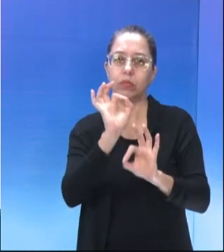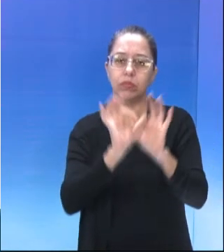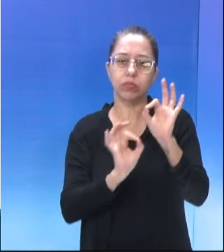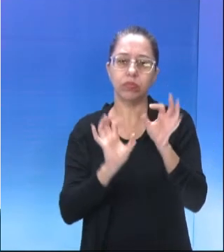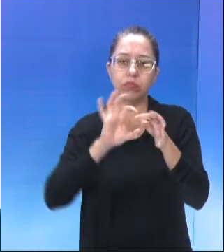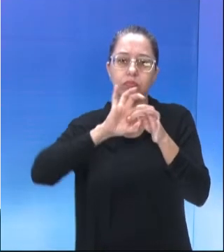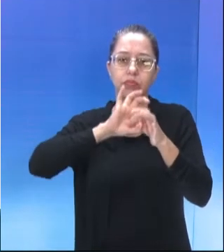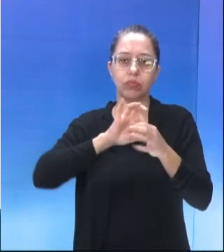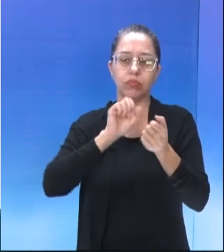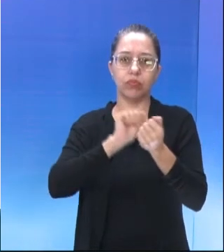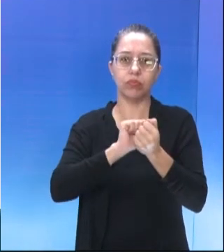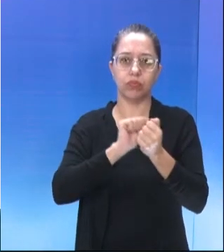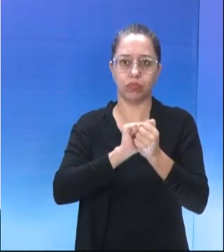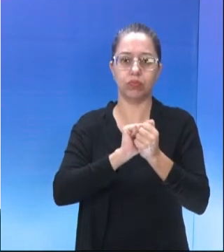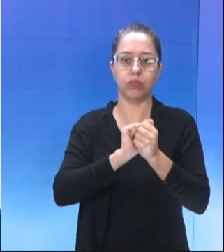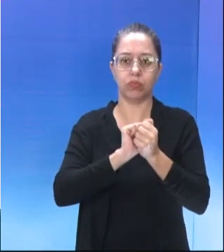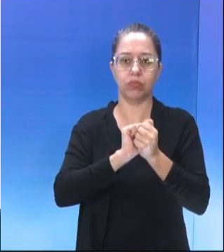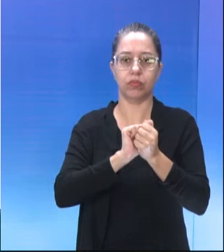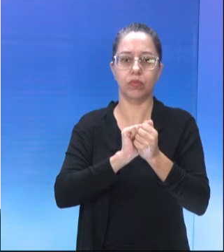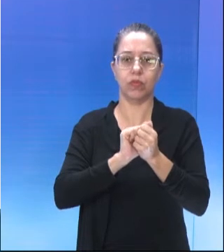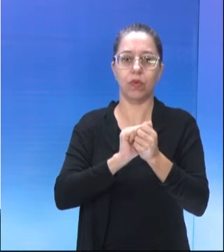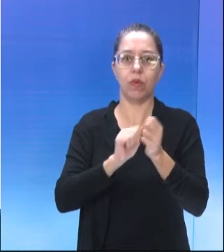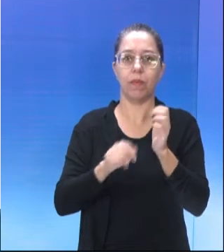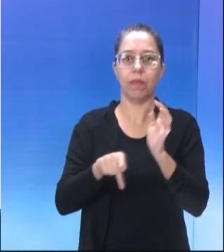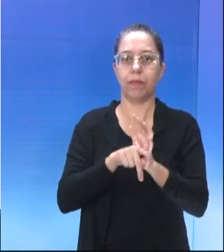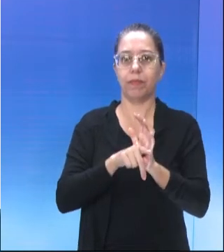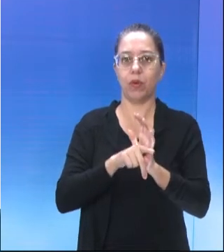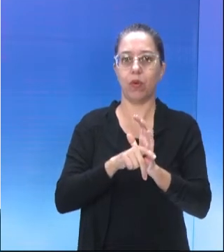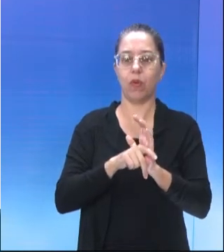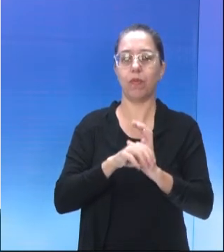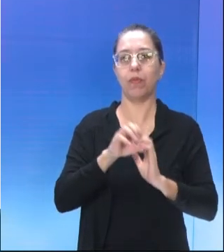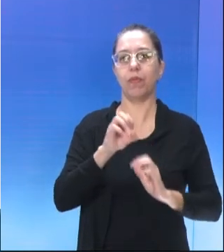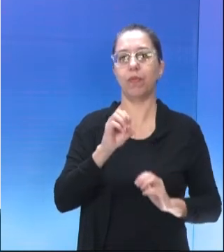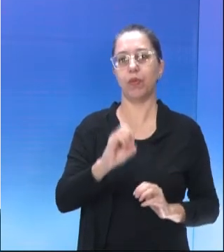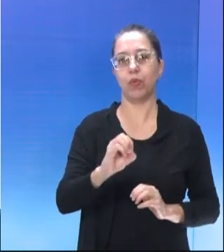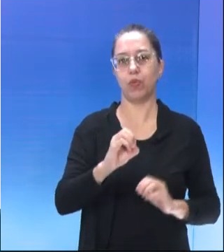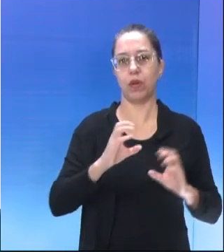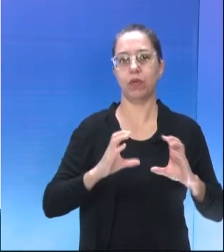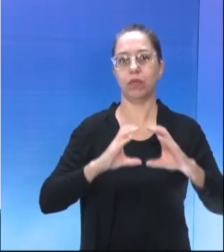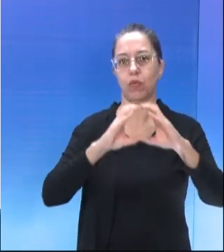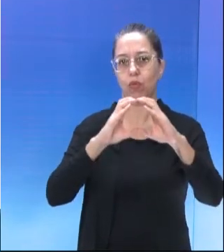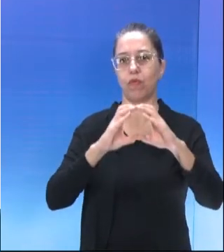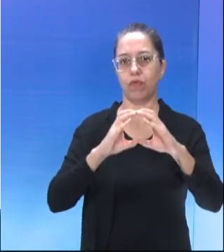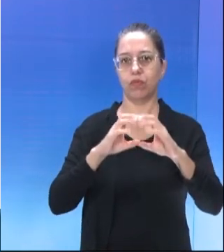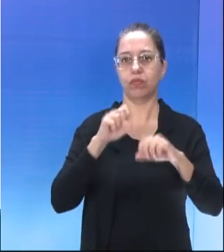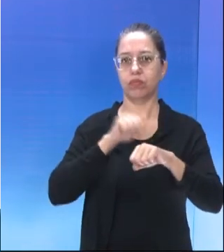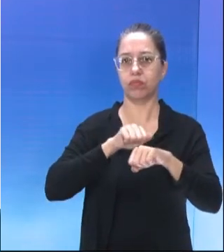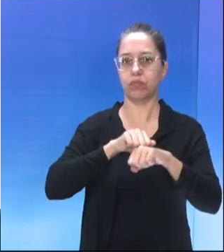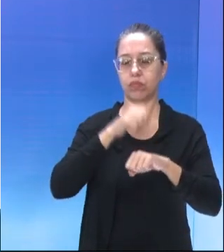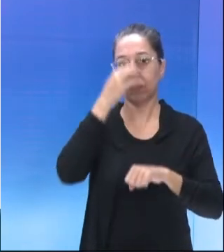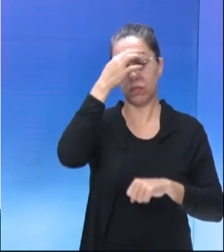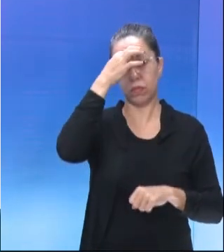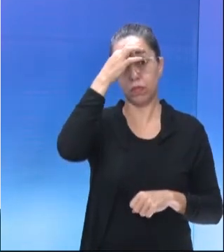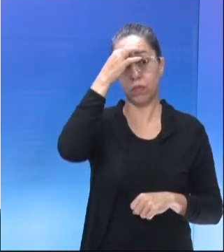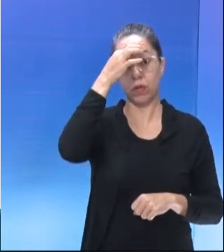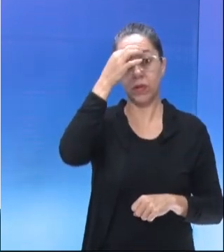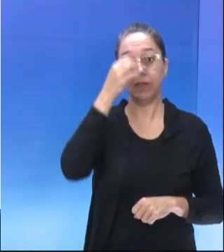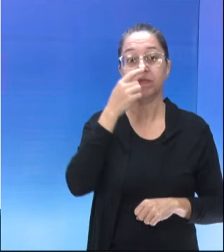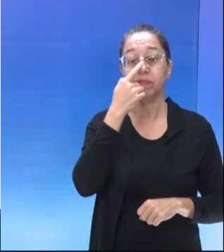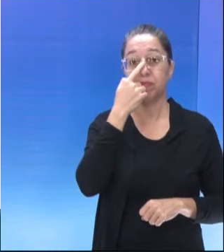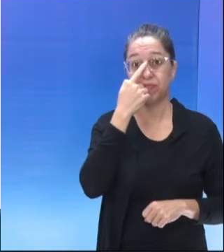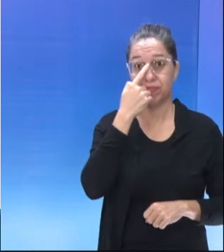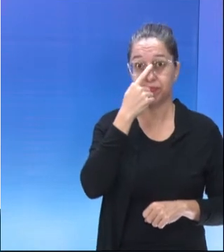no interior de ovo com casca. Por que que aqui é um distrator? Por que não é a letra C,